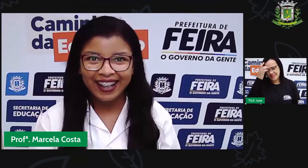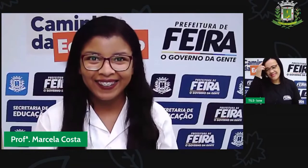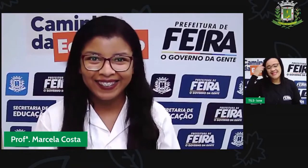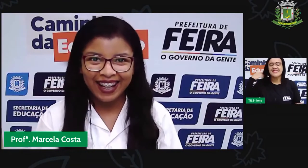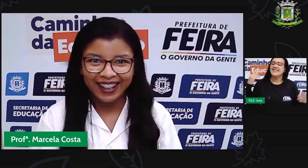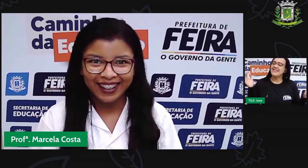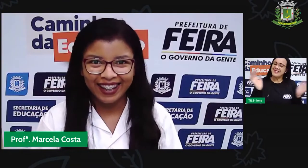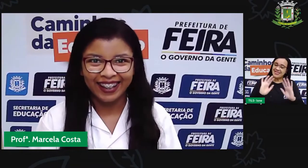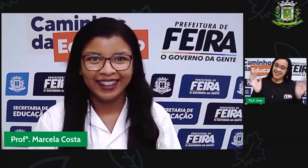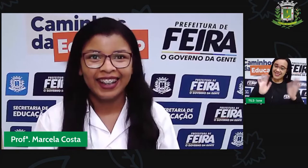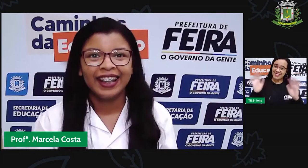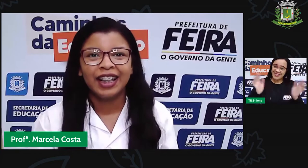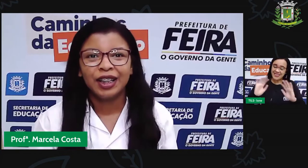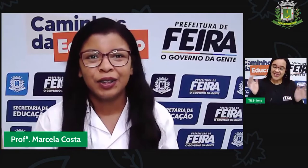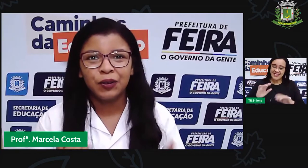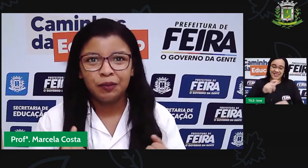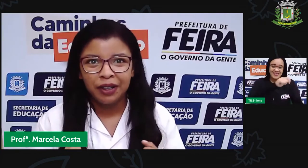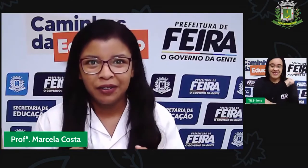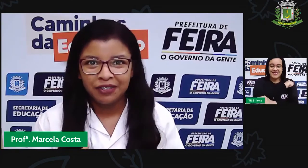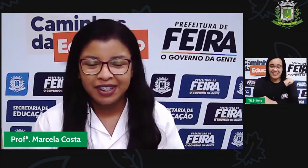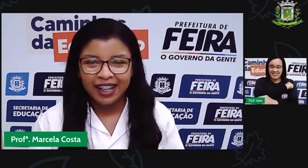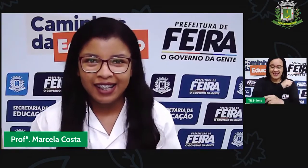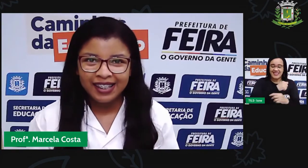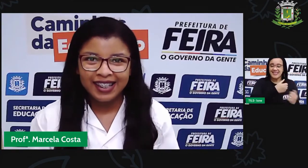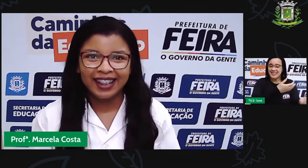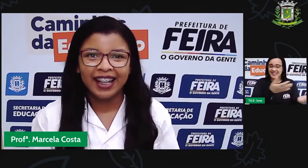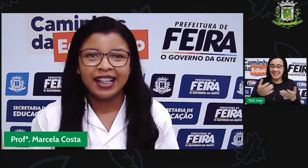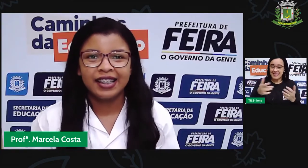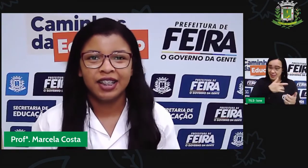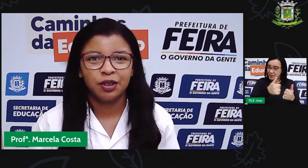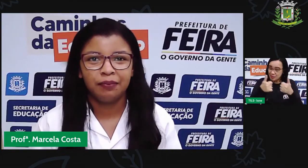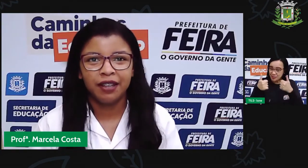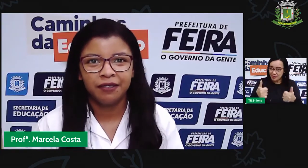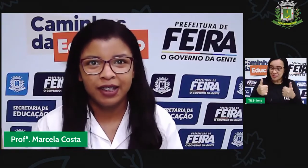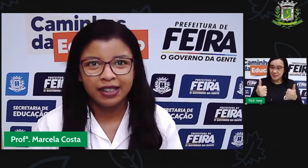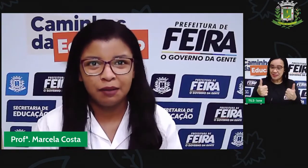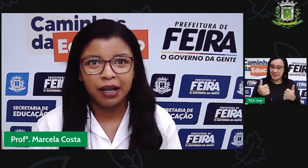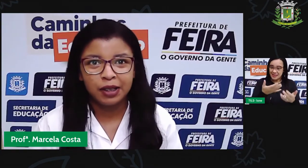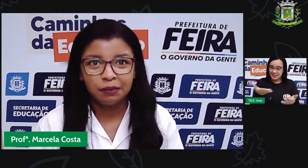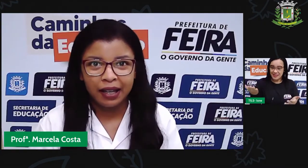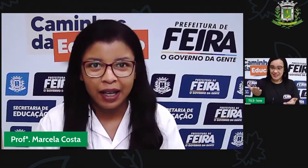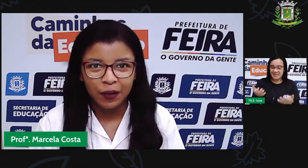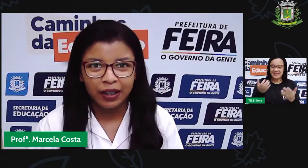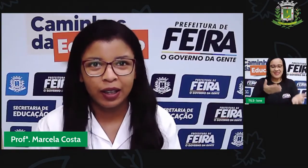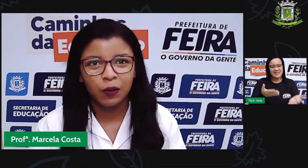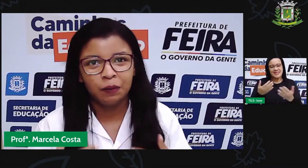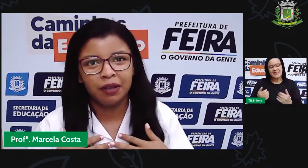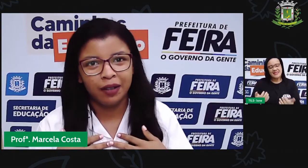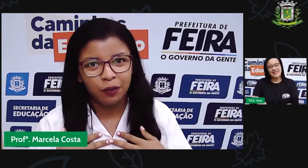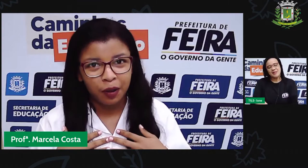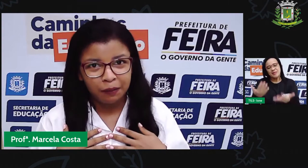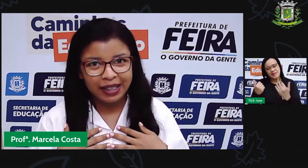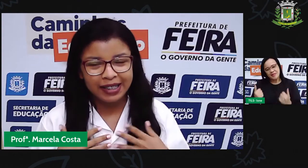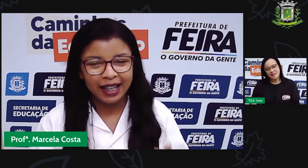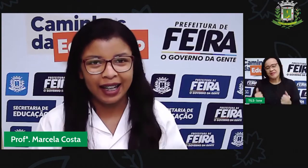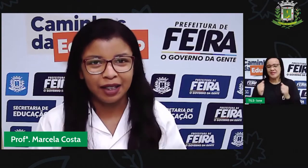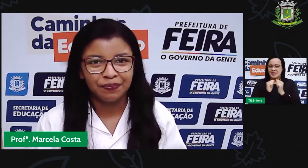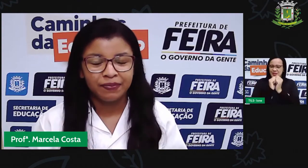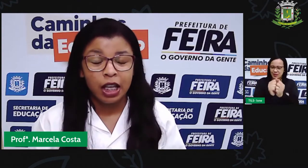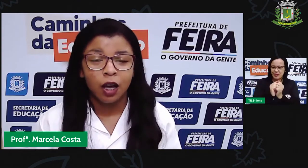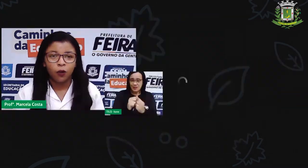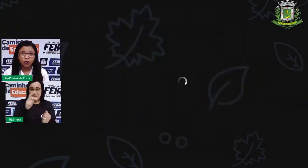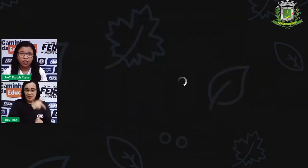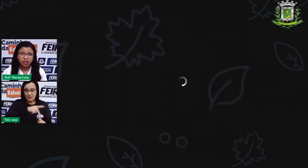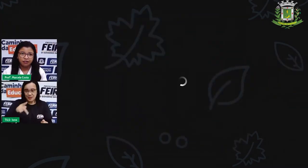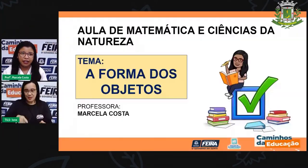Olá, garotada! Tudo bem com vocês? Sejam bem-vindos a mais uma aula aqui comigo para a Marcela.